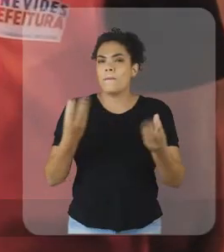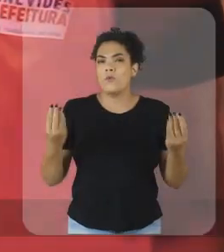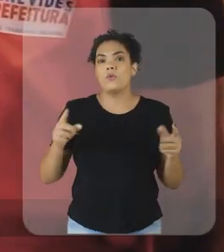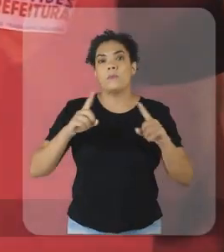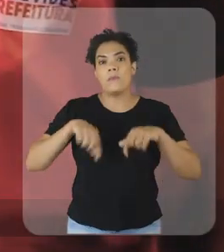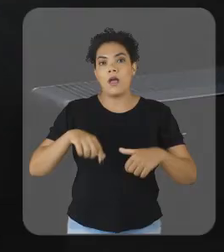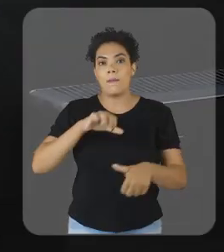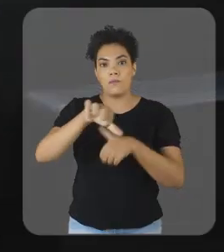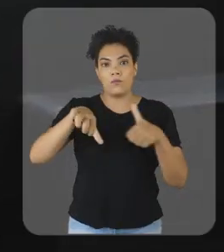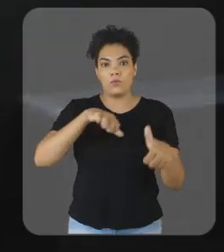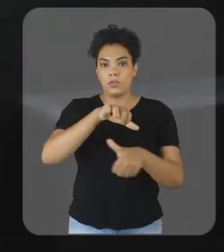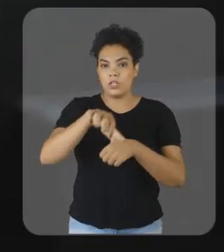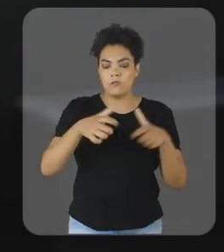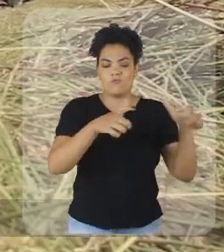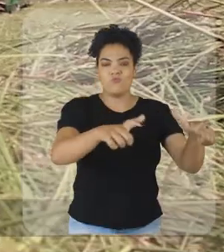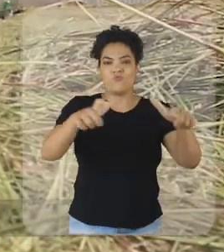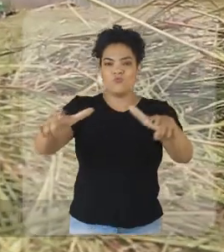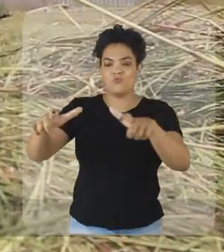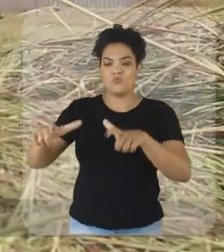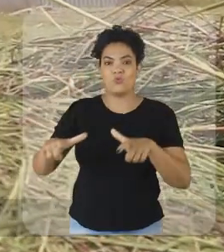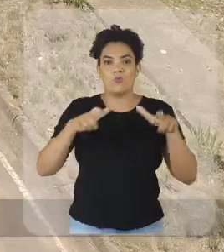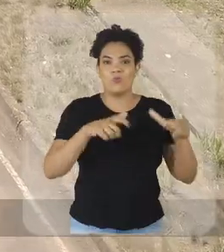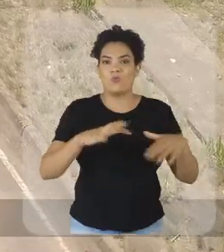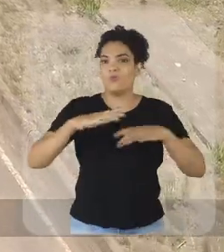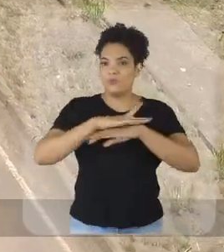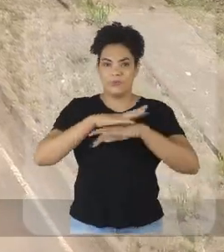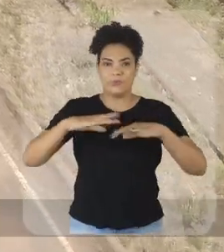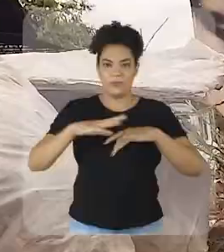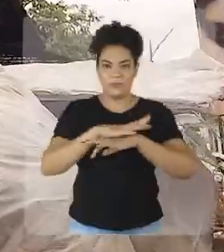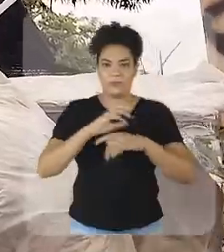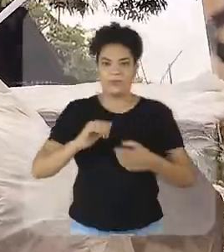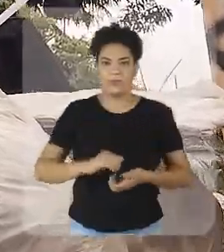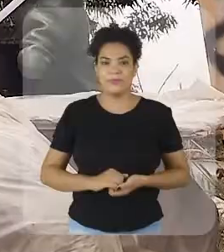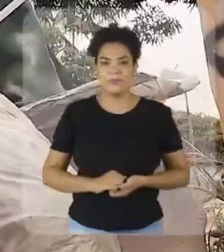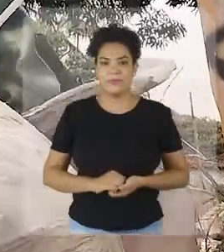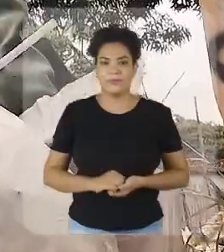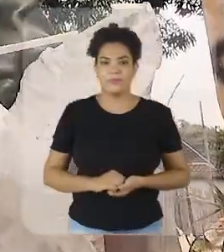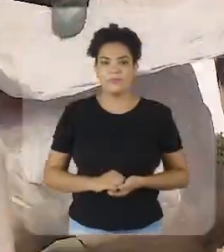melhor acontece em todas as áreas e em todos os cantos da cidade.